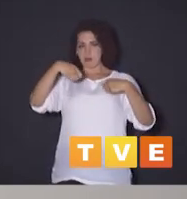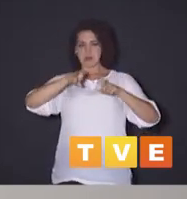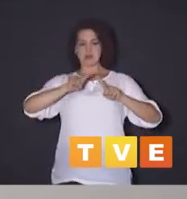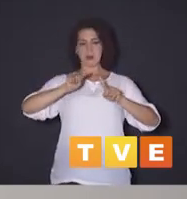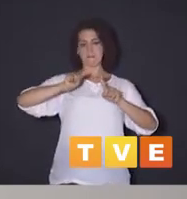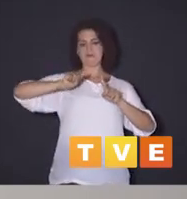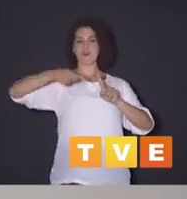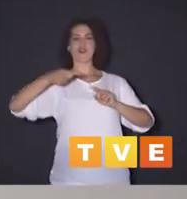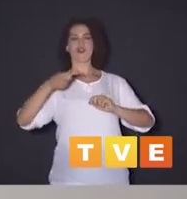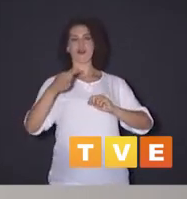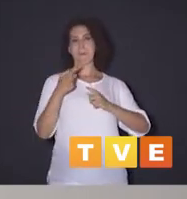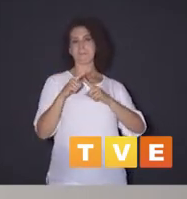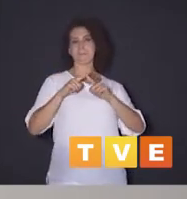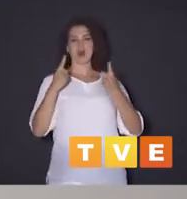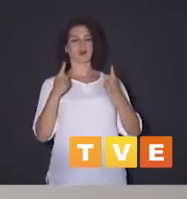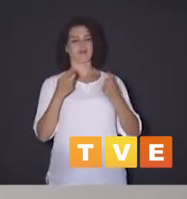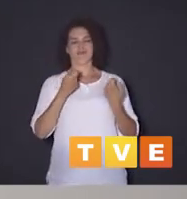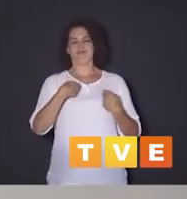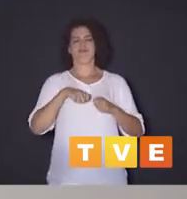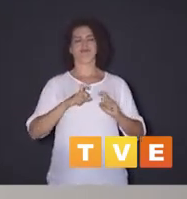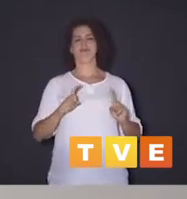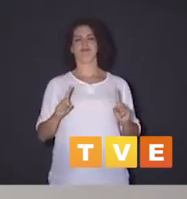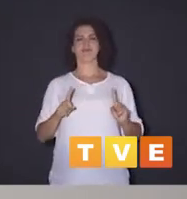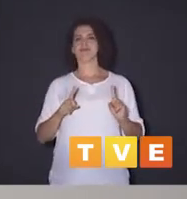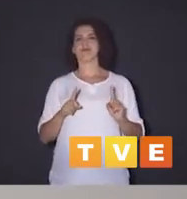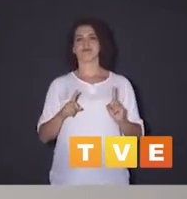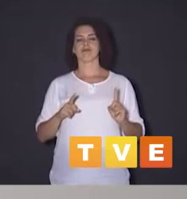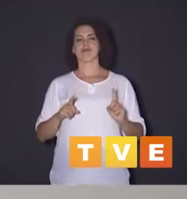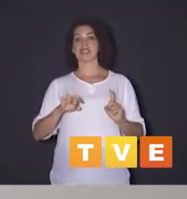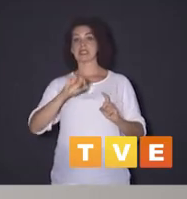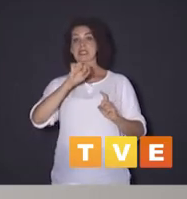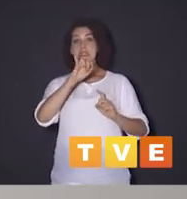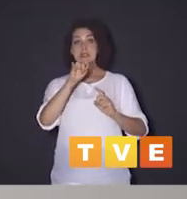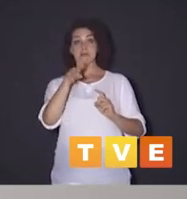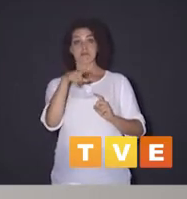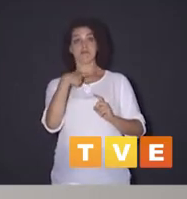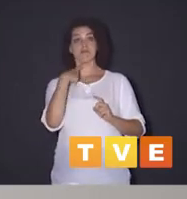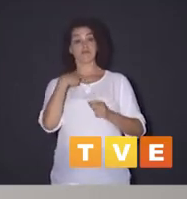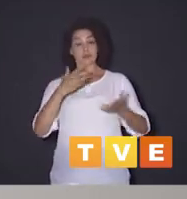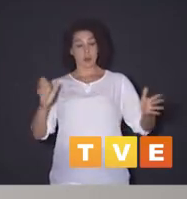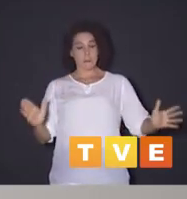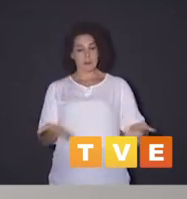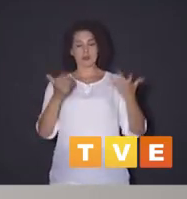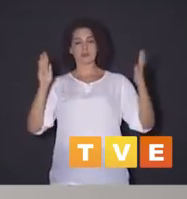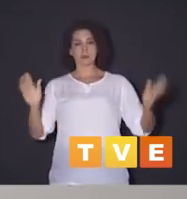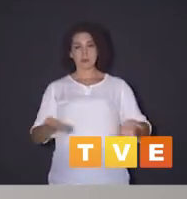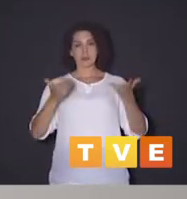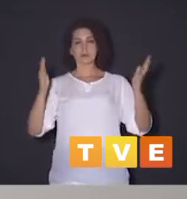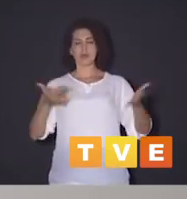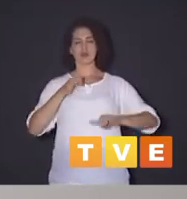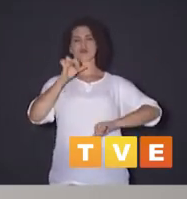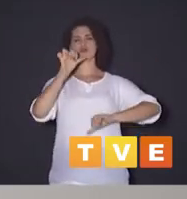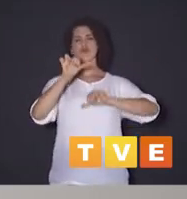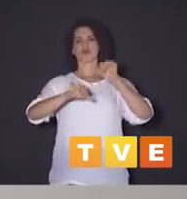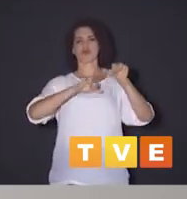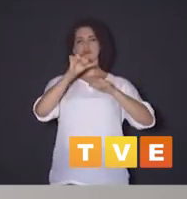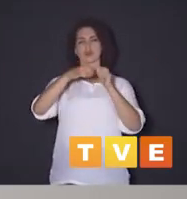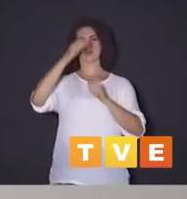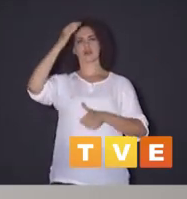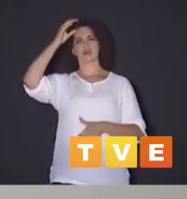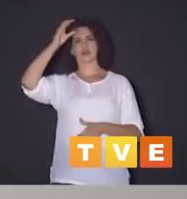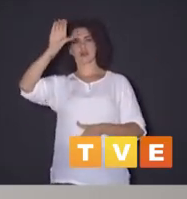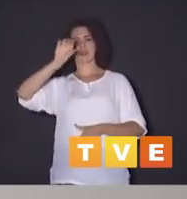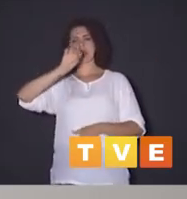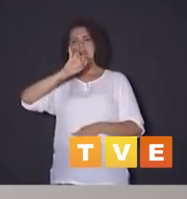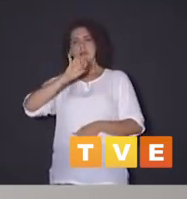é o contrário quando você quer impulsionar uma mudança cultural quando você quer